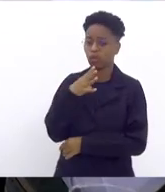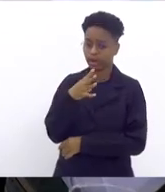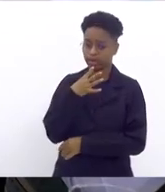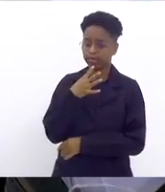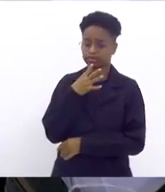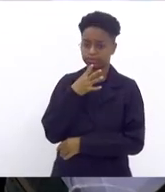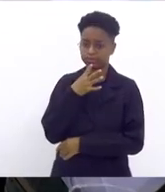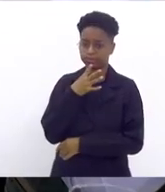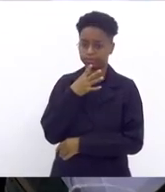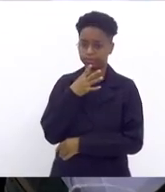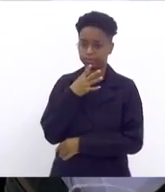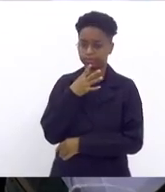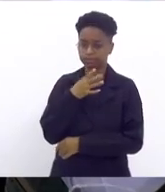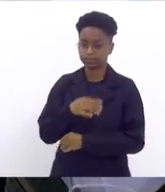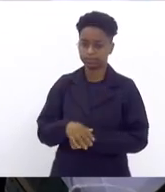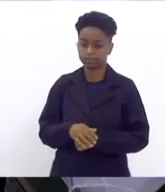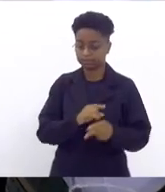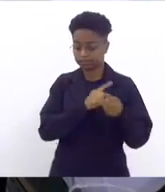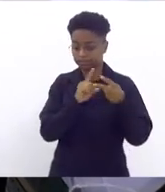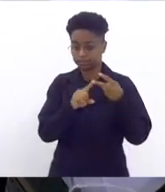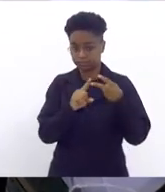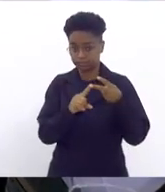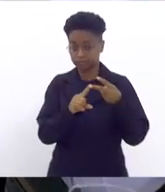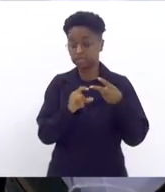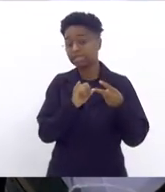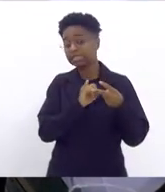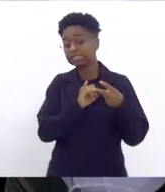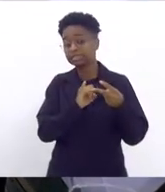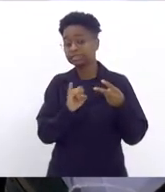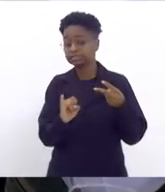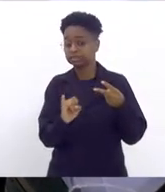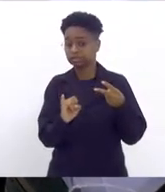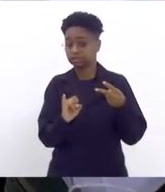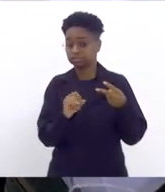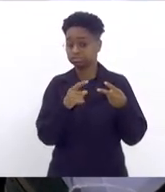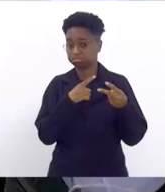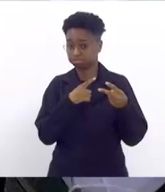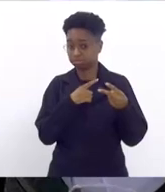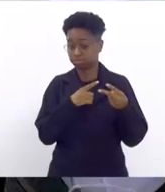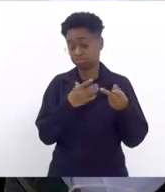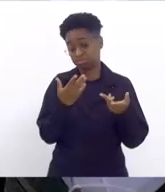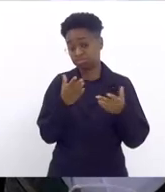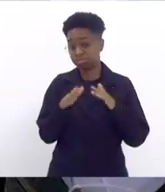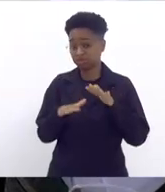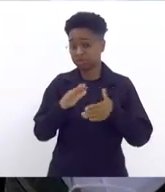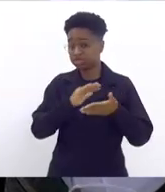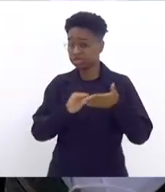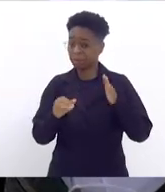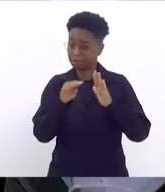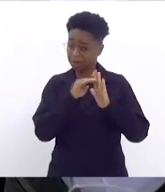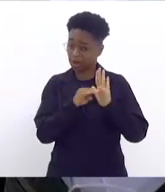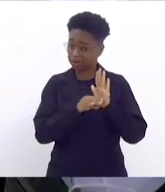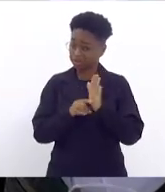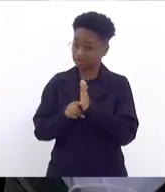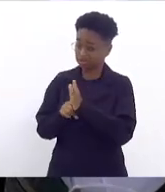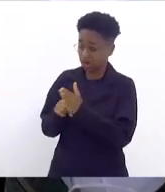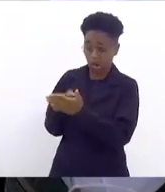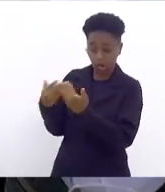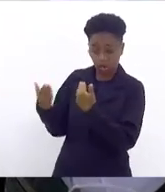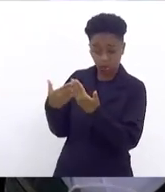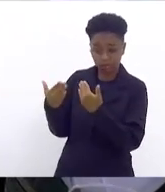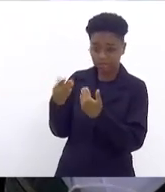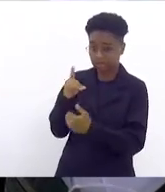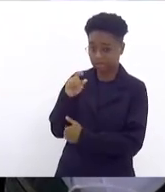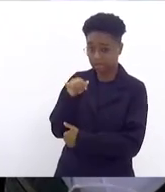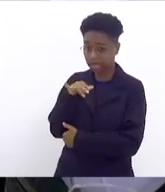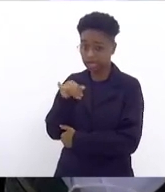conhecemos. E dois, se houver, se não era o caso da gente, de repente, retirar de pauta para consultar a autora, que como é um